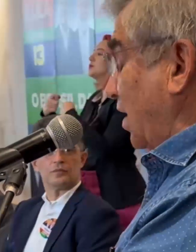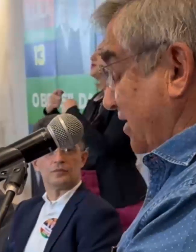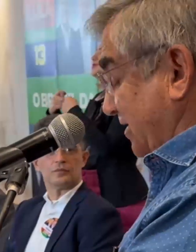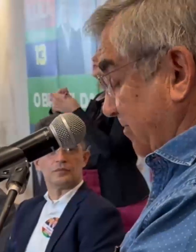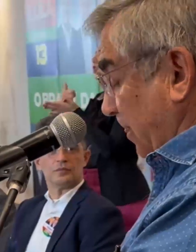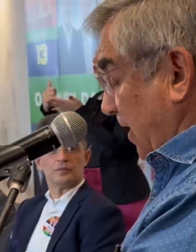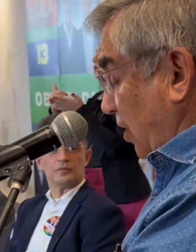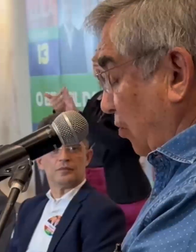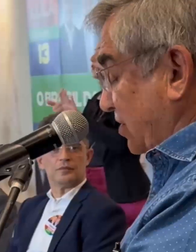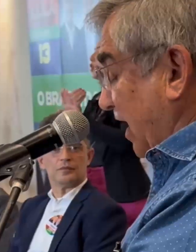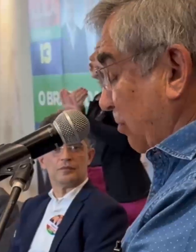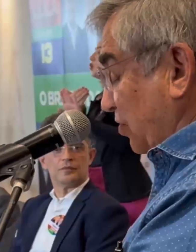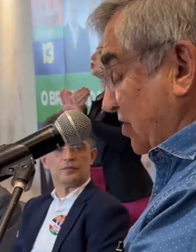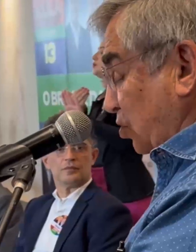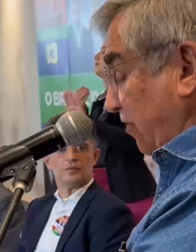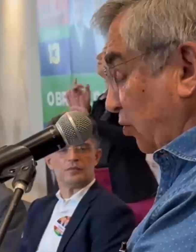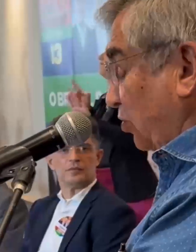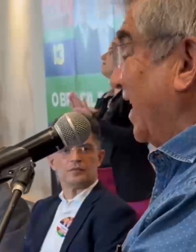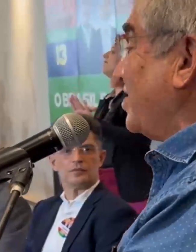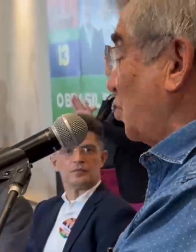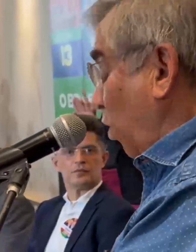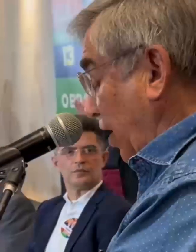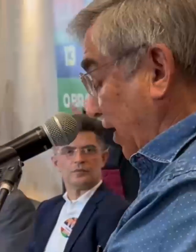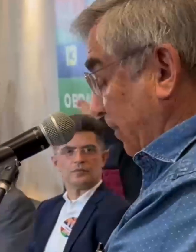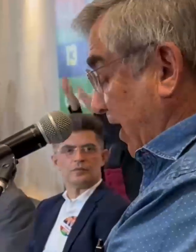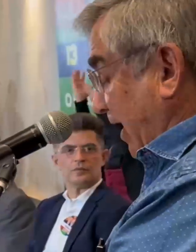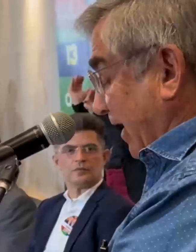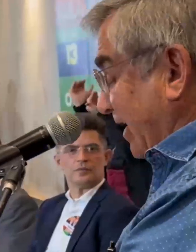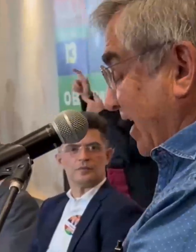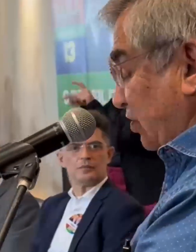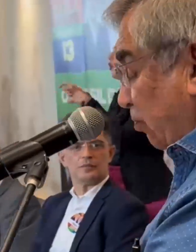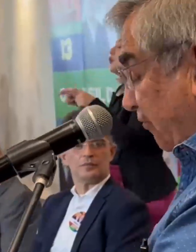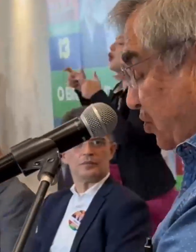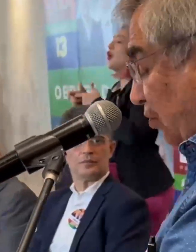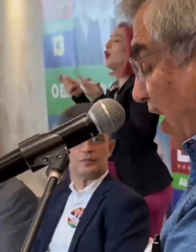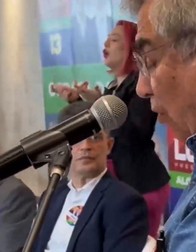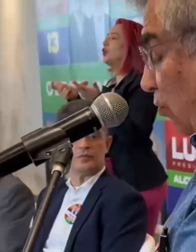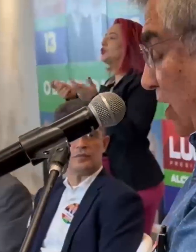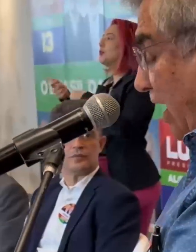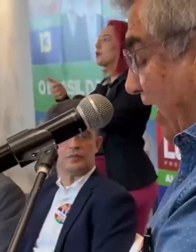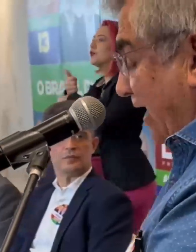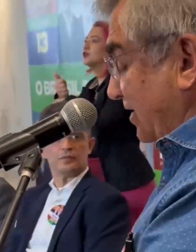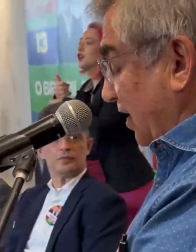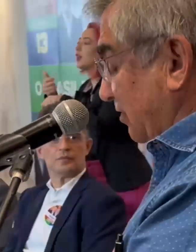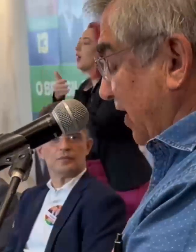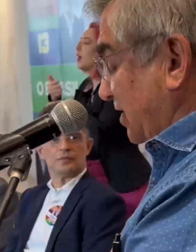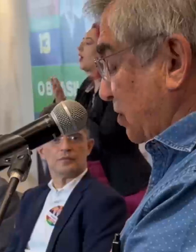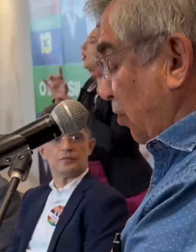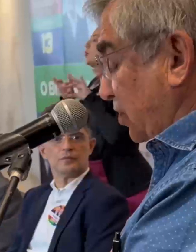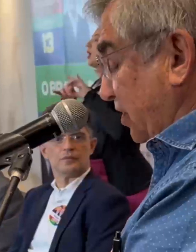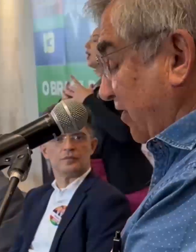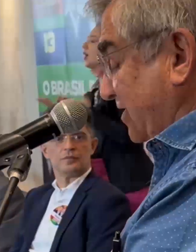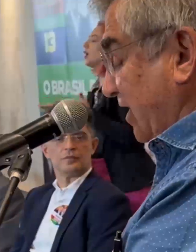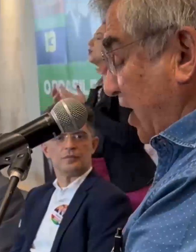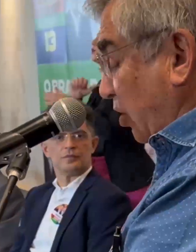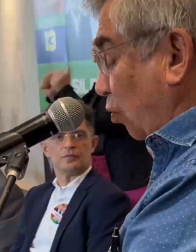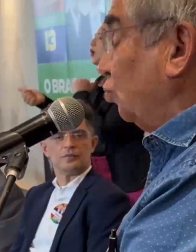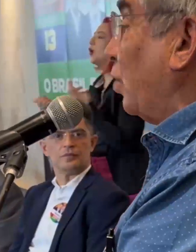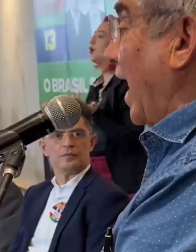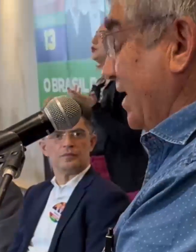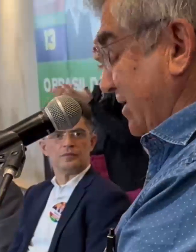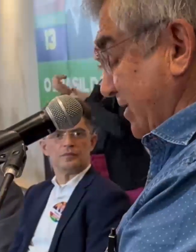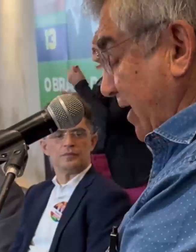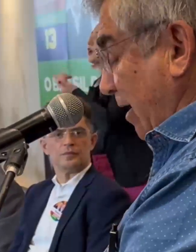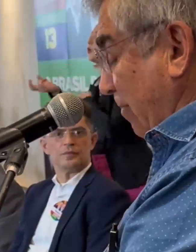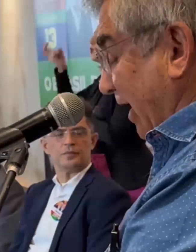das drogas nós queremos nossa juventude na escola na iniciação profissional realizando atividades esportivas e